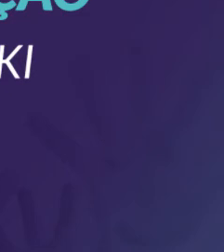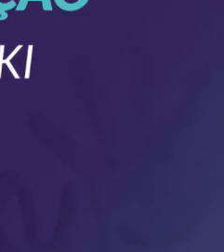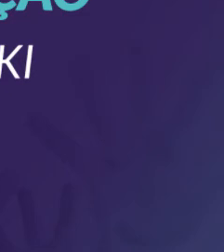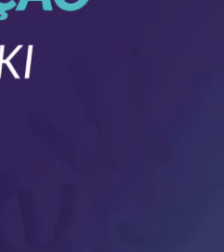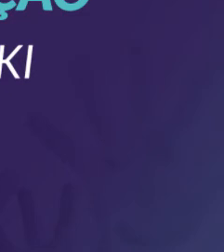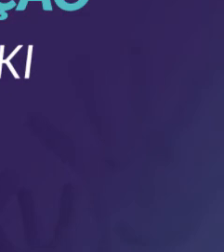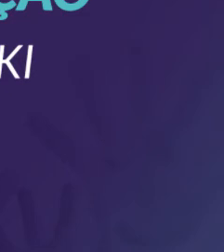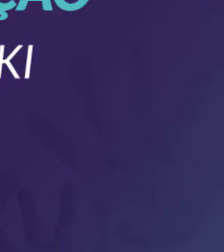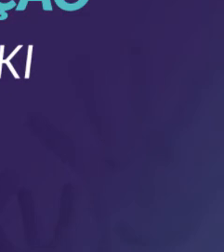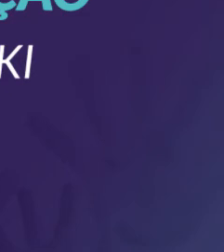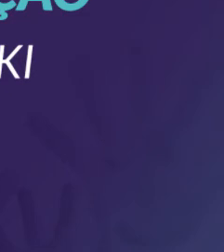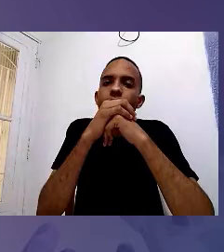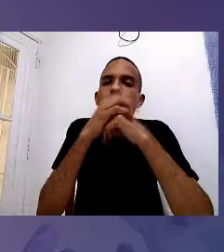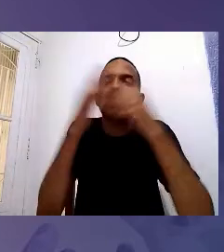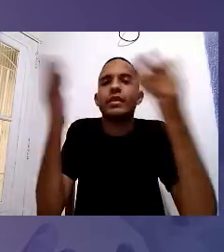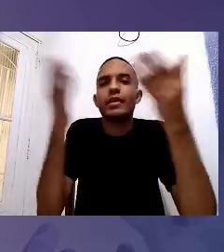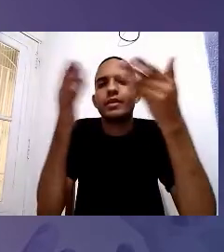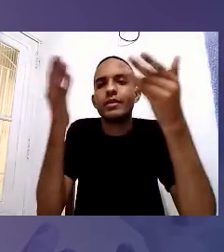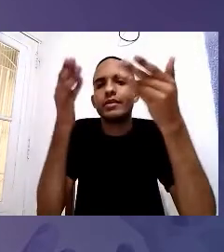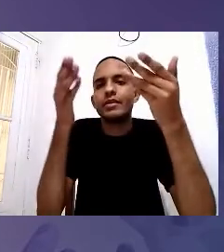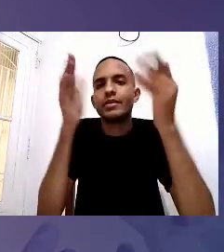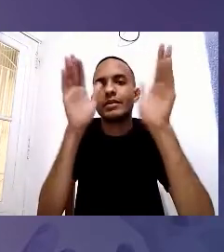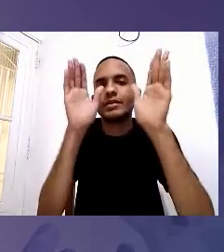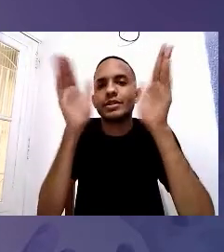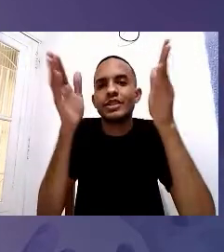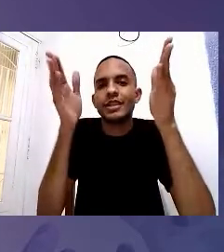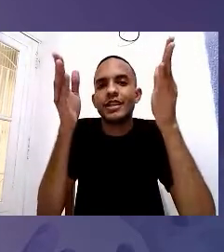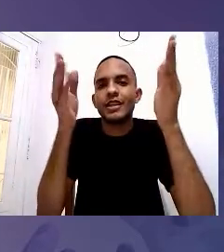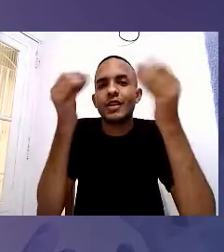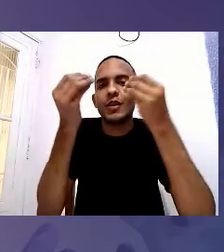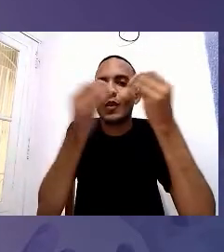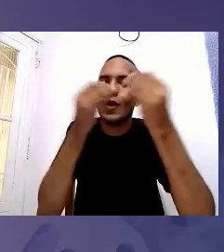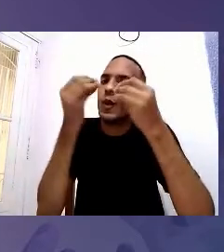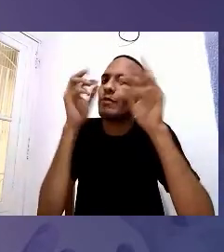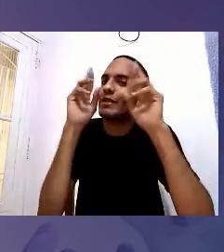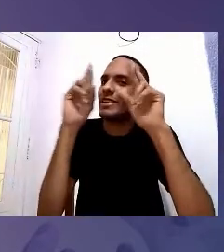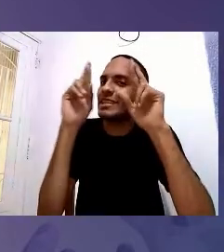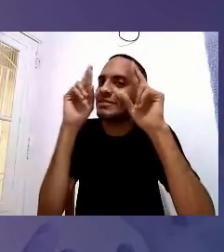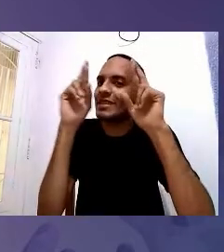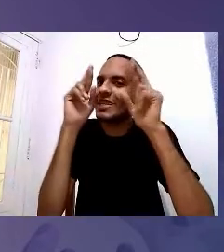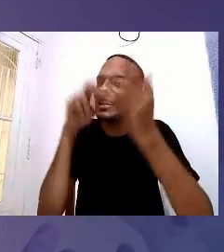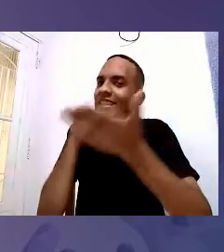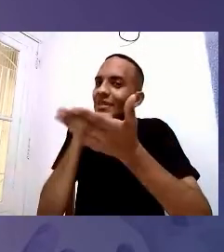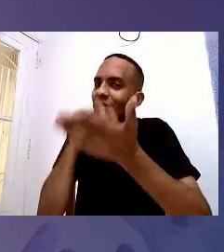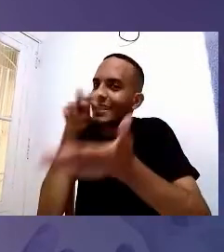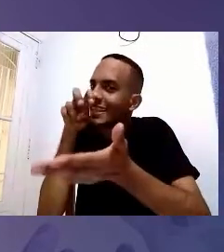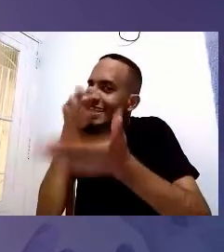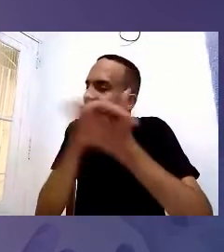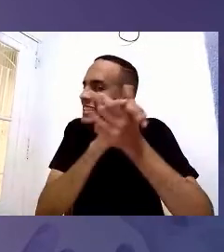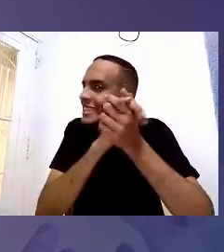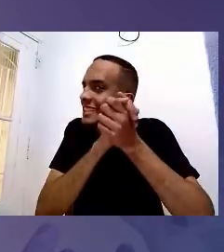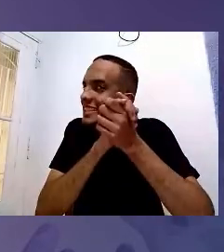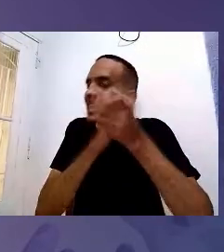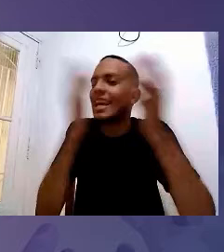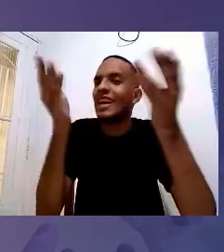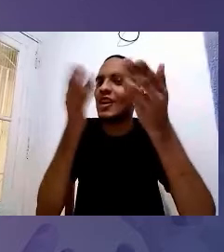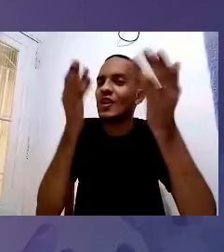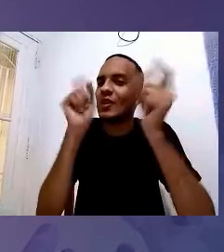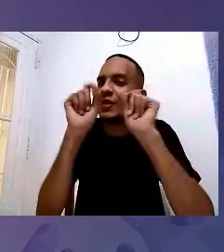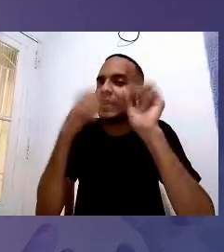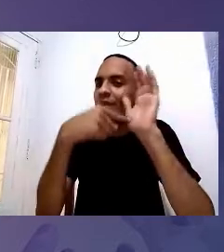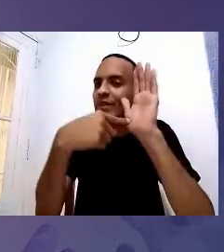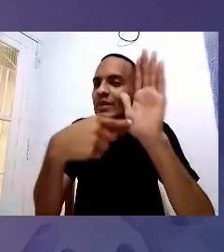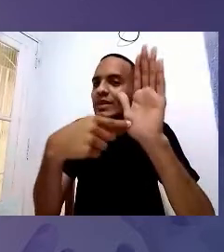Agora, enfim, chegamos ao momento mais esperado dessa manhã, não é mesmo? Agora chegamos à apresentação